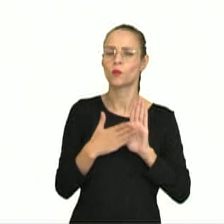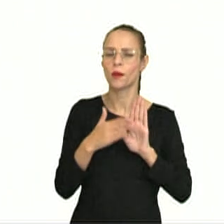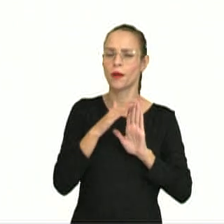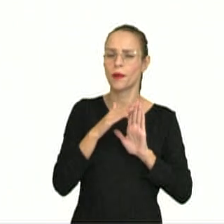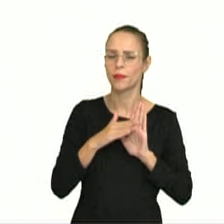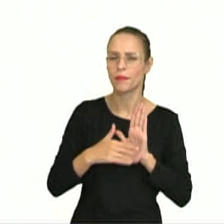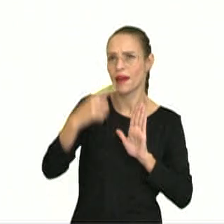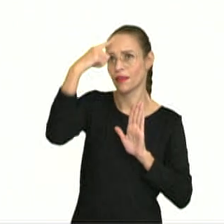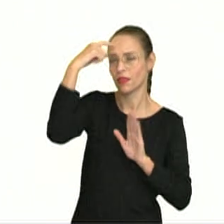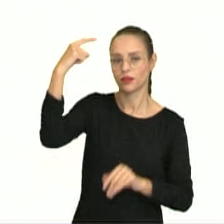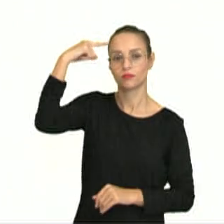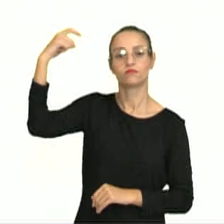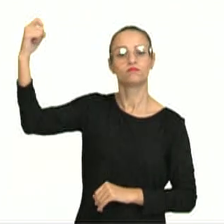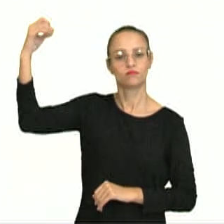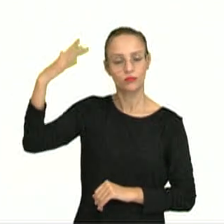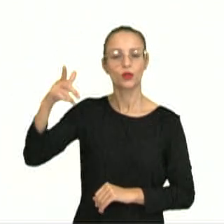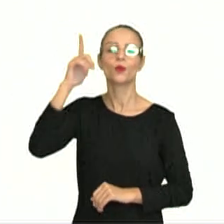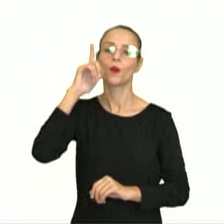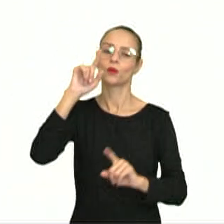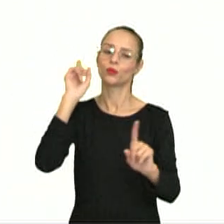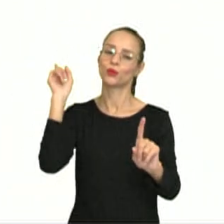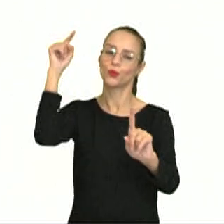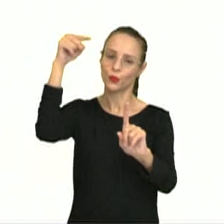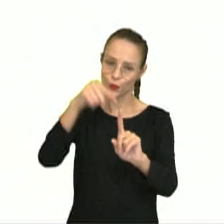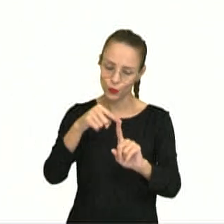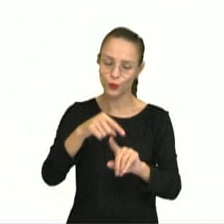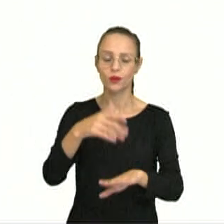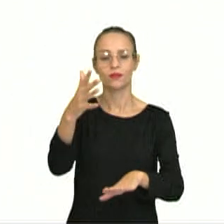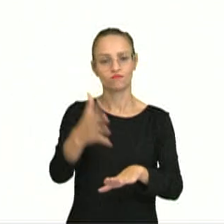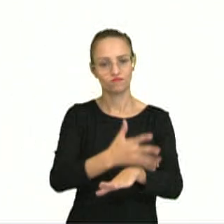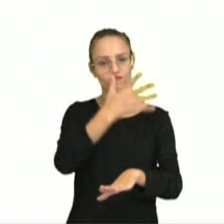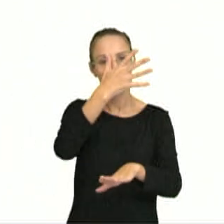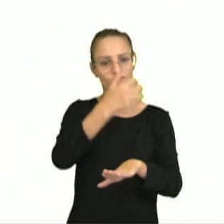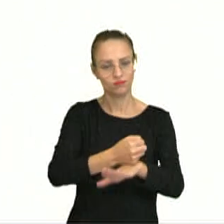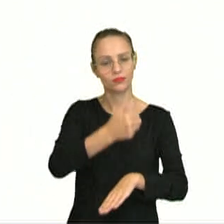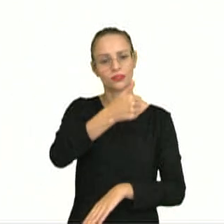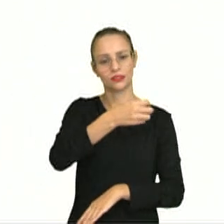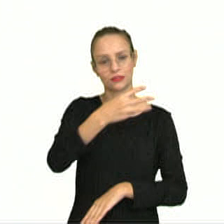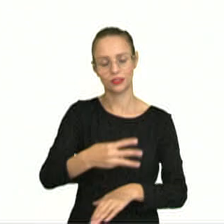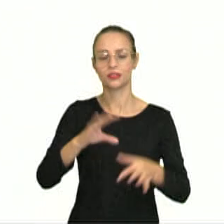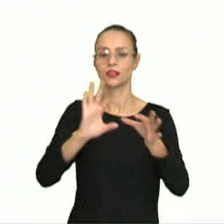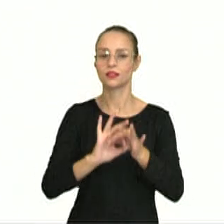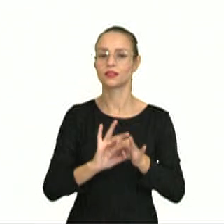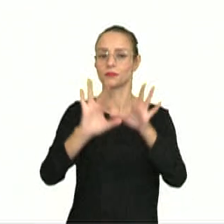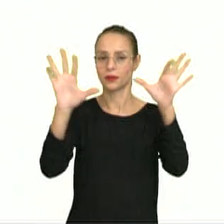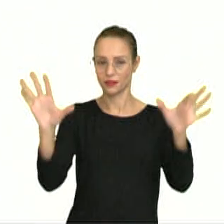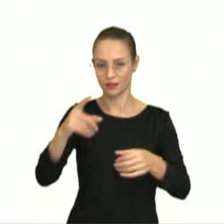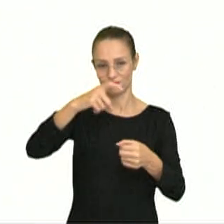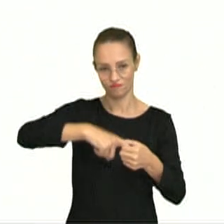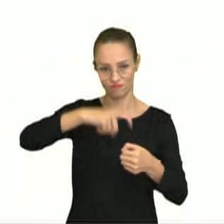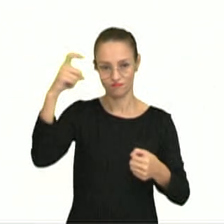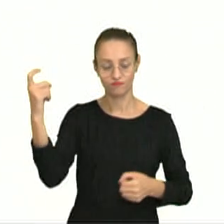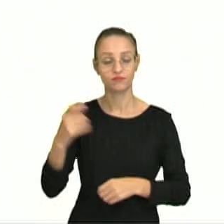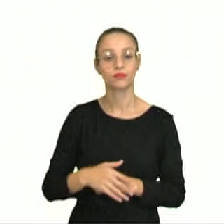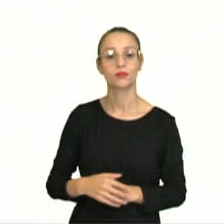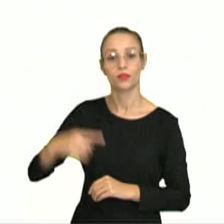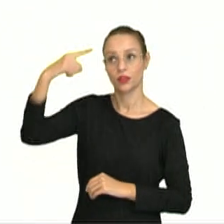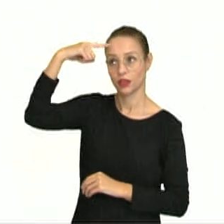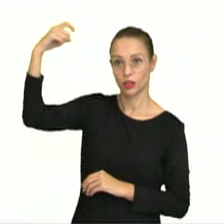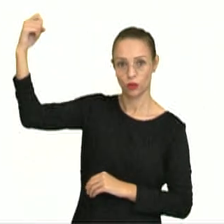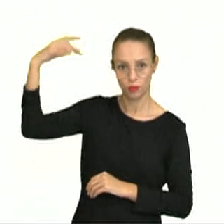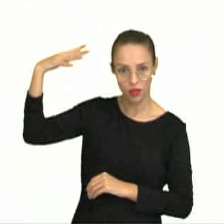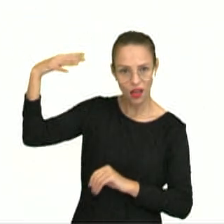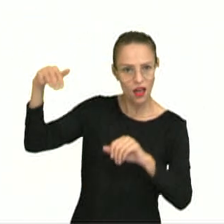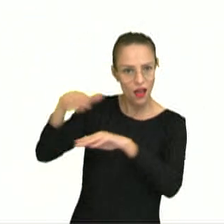iluministas que se alcançou a liberdade das 13 colônias. E o iluminismo, ele é uma ideia que não acabou,